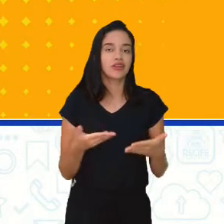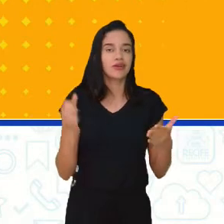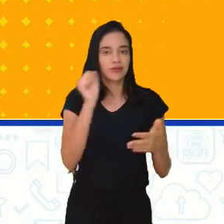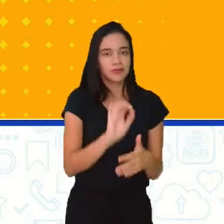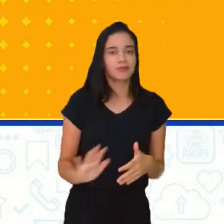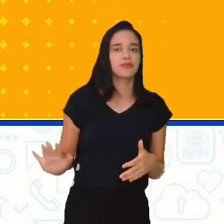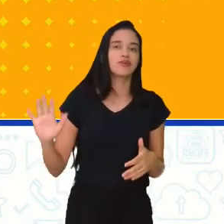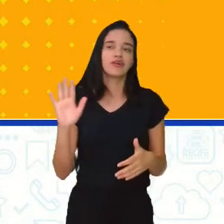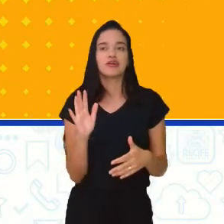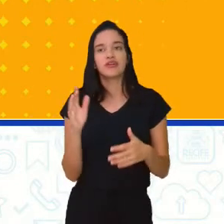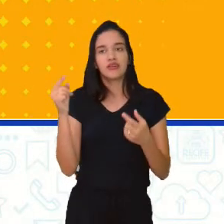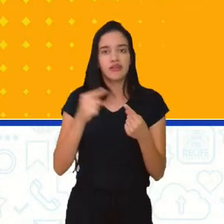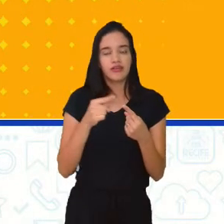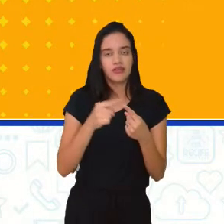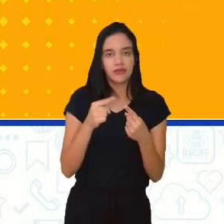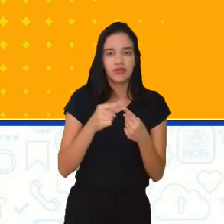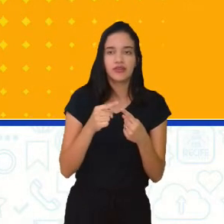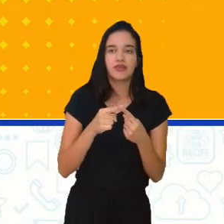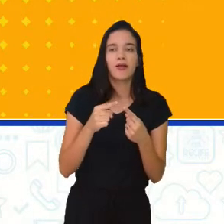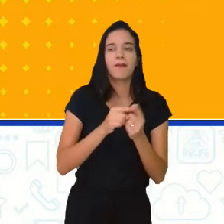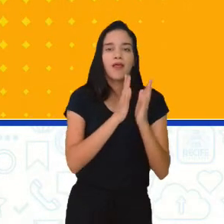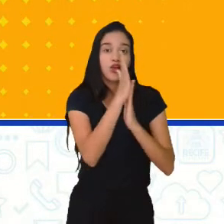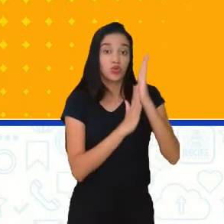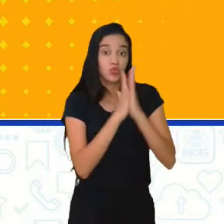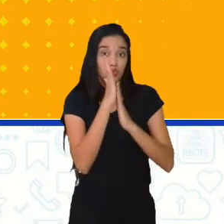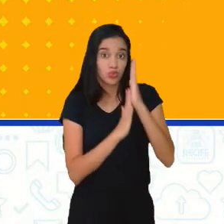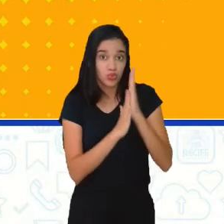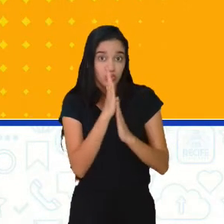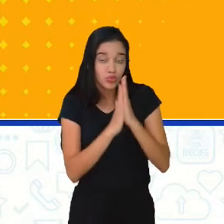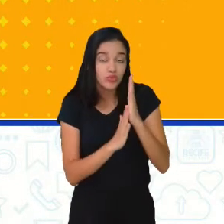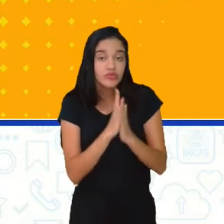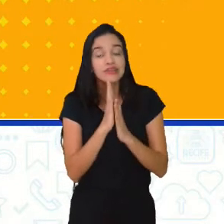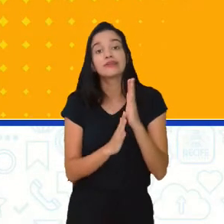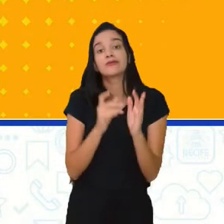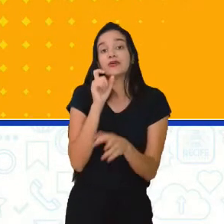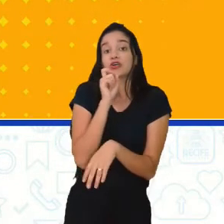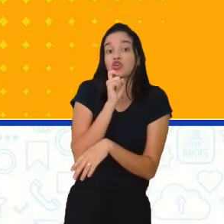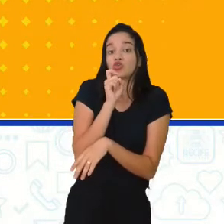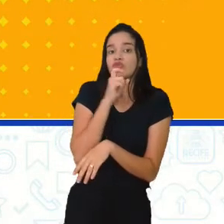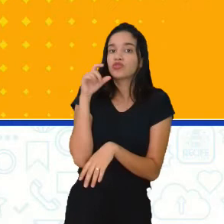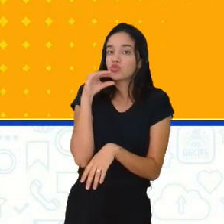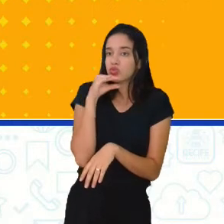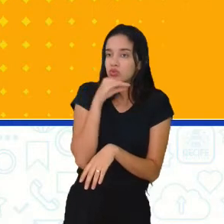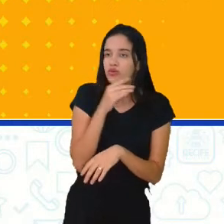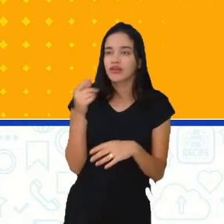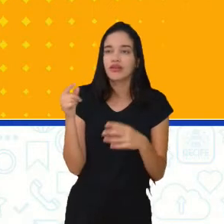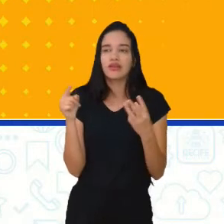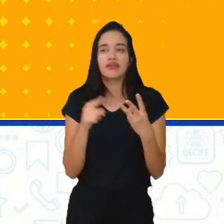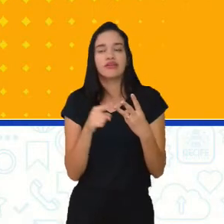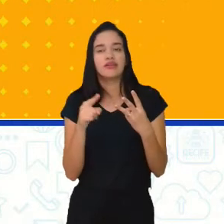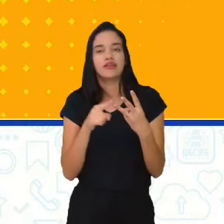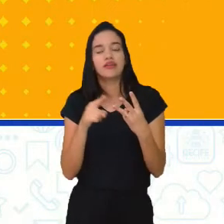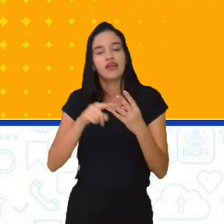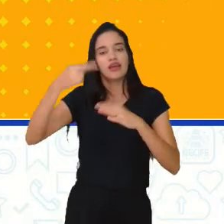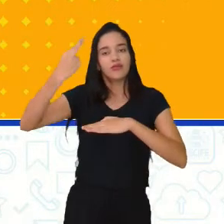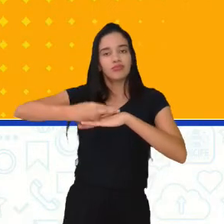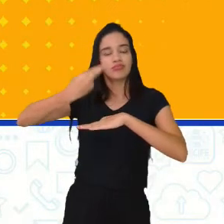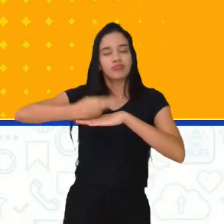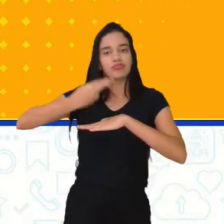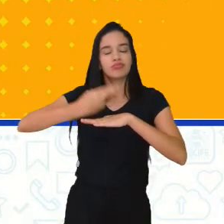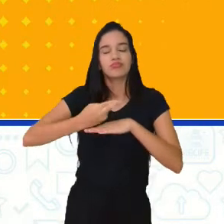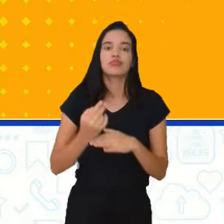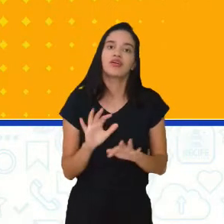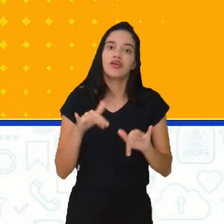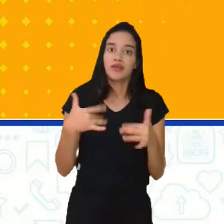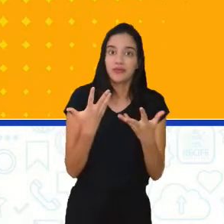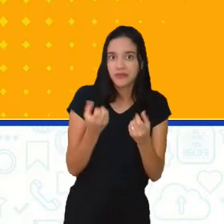imagem. A condução, a convecção e a irradiação. E eu vou convidar vocês a lerem comigo cada um